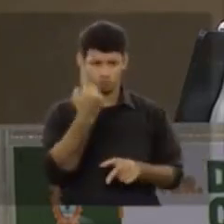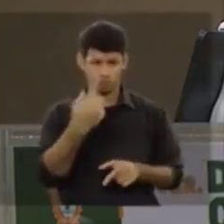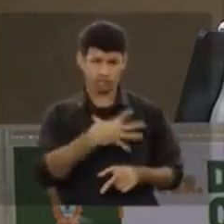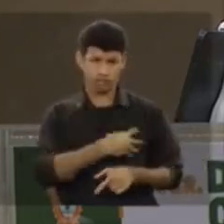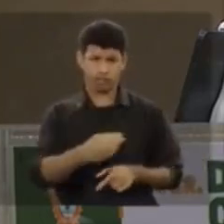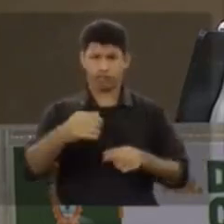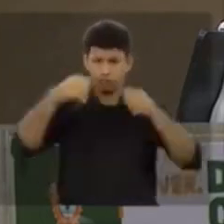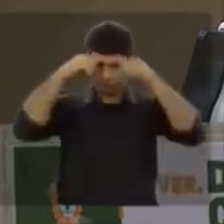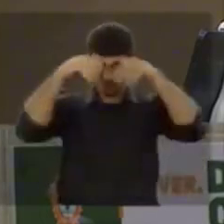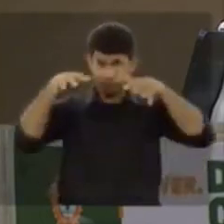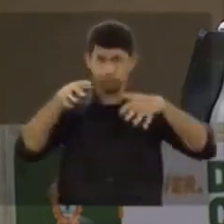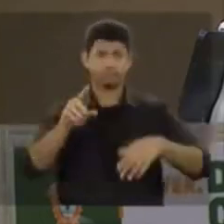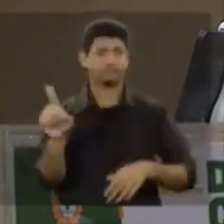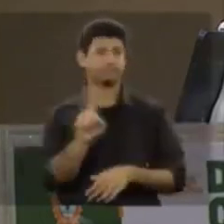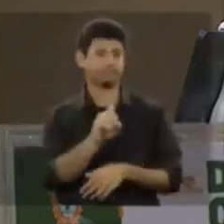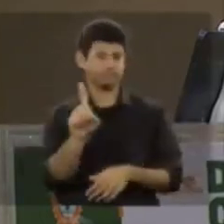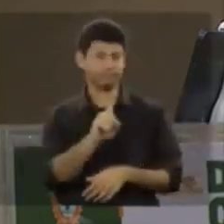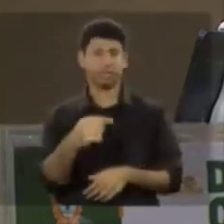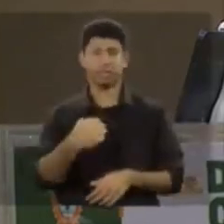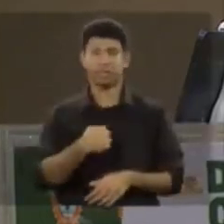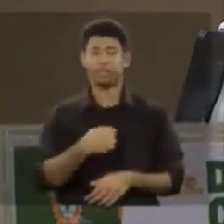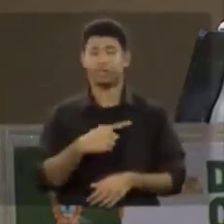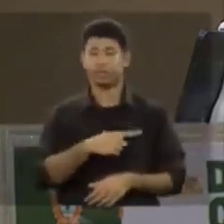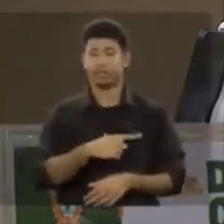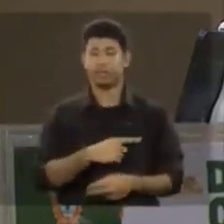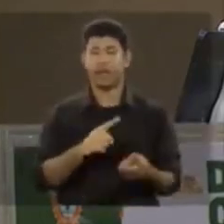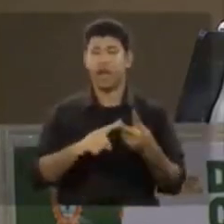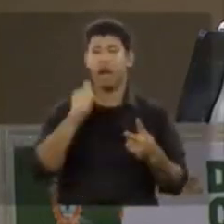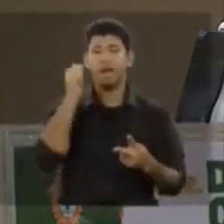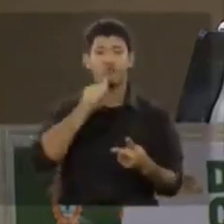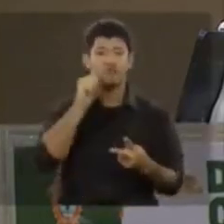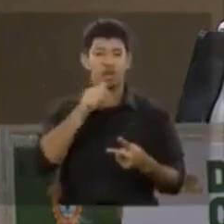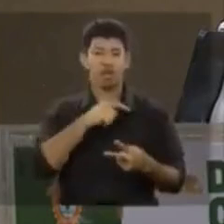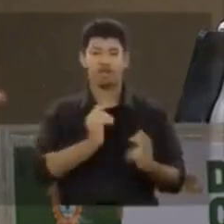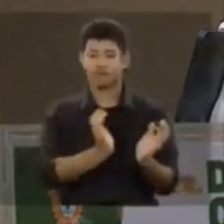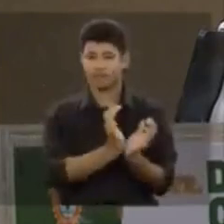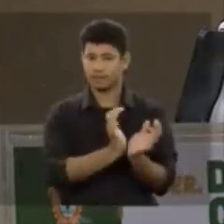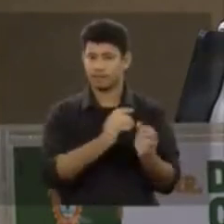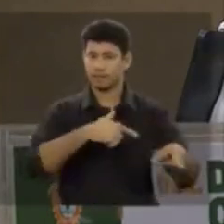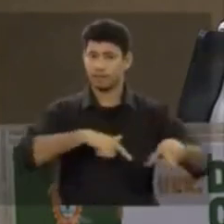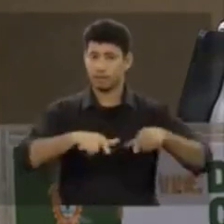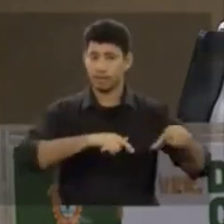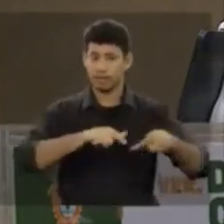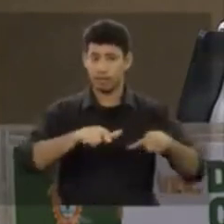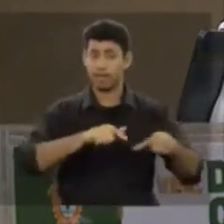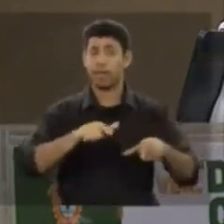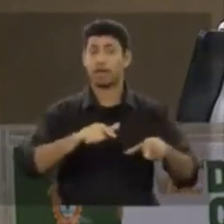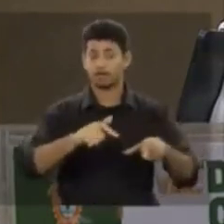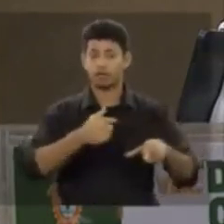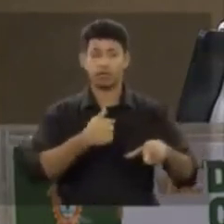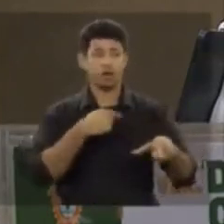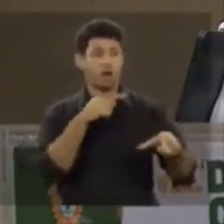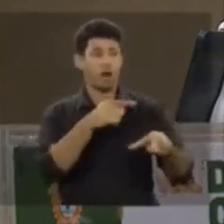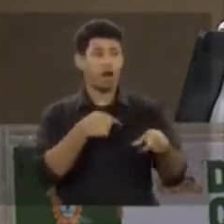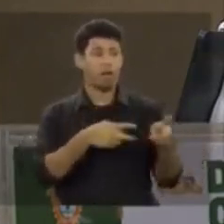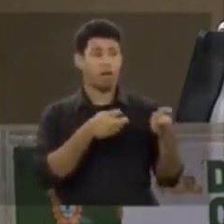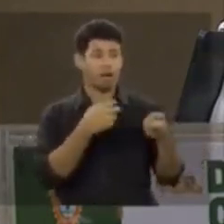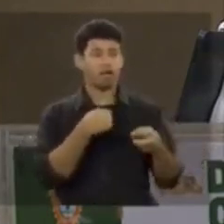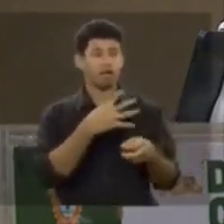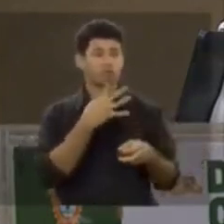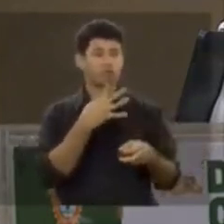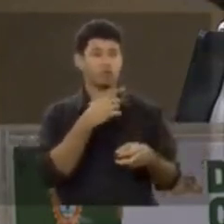autista eu tenho uma colaboradora minha que faz tratamento em uma instituição que eu conheci ela